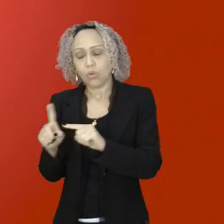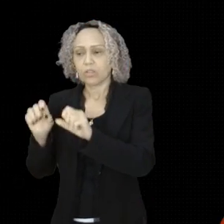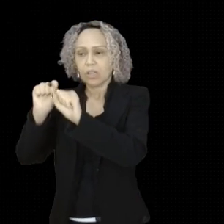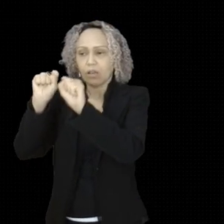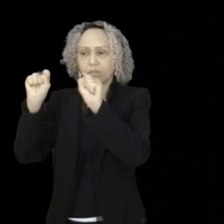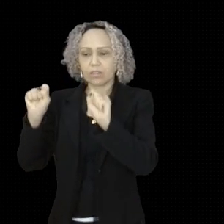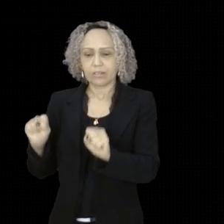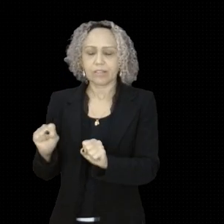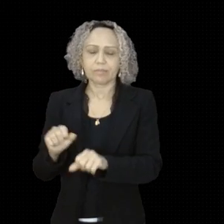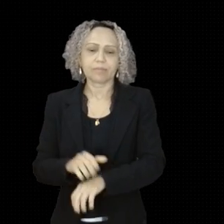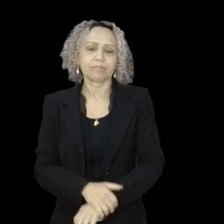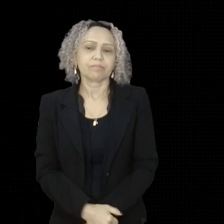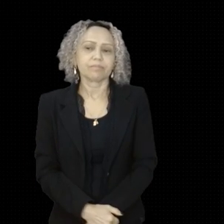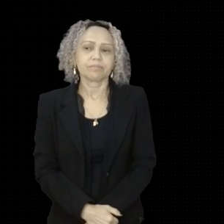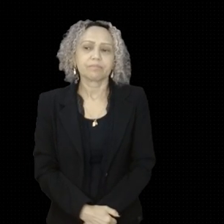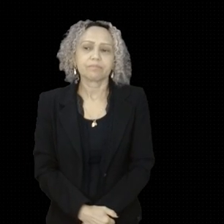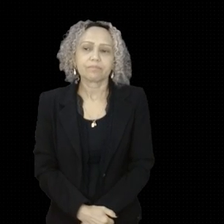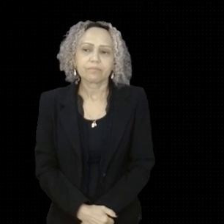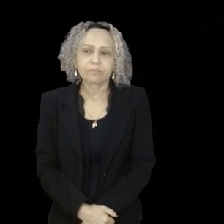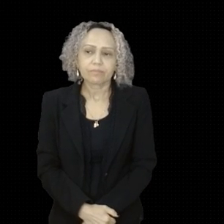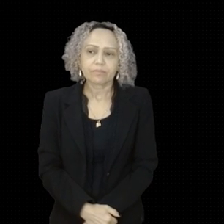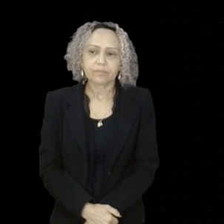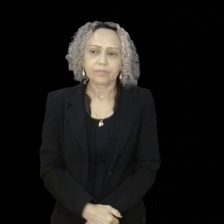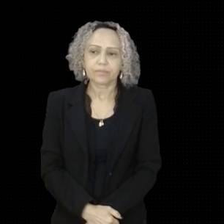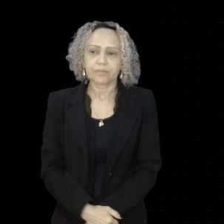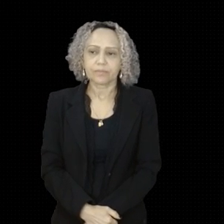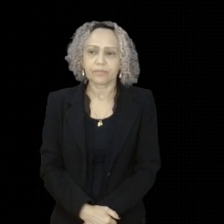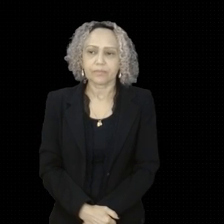existisse. PT no governo.